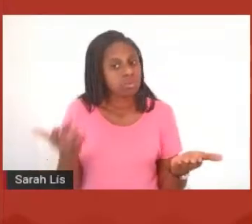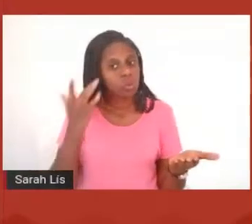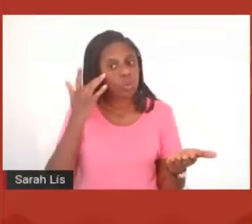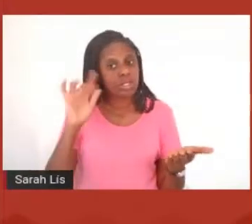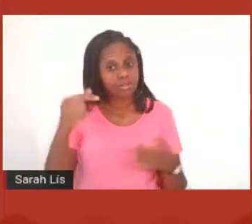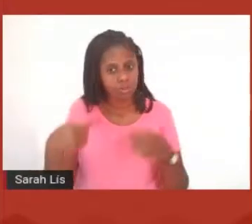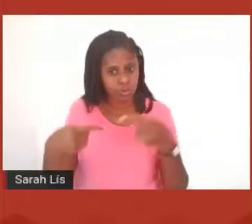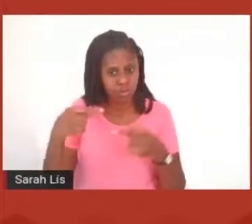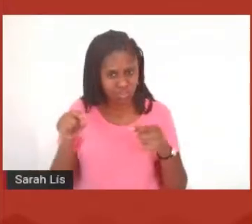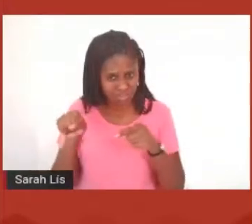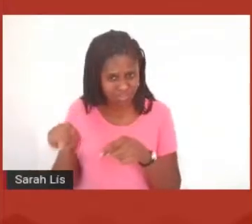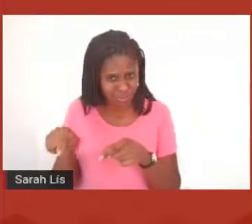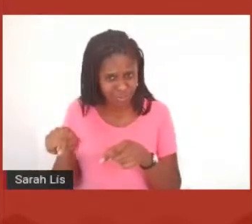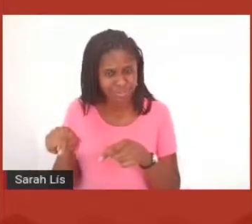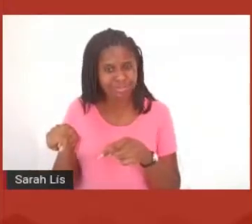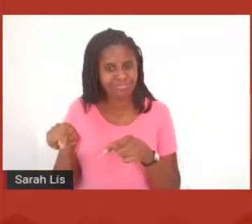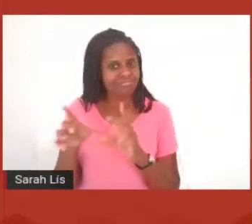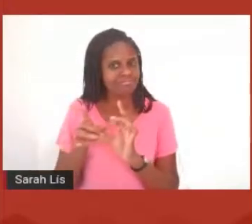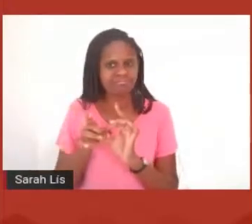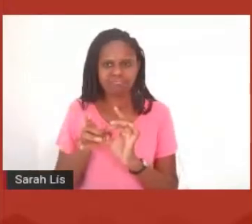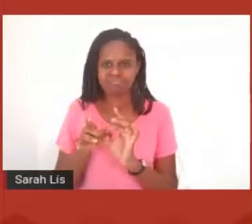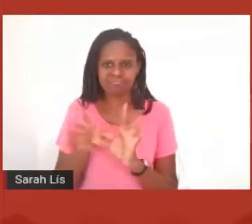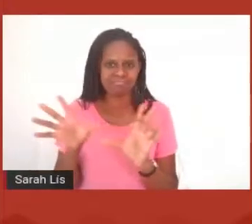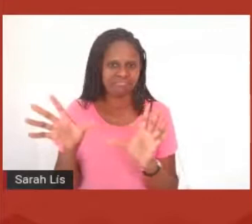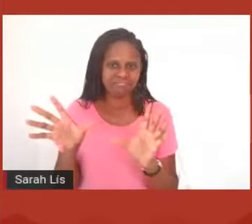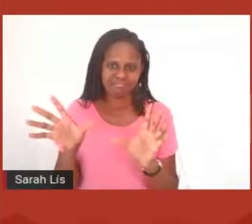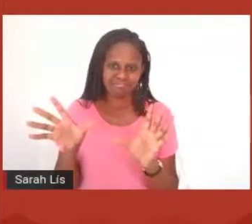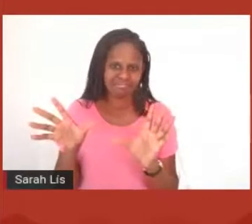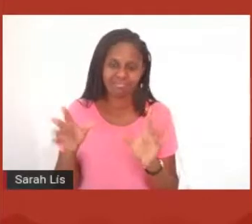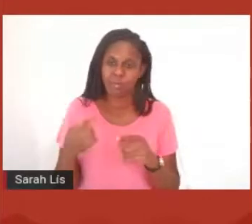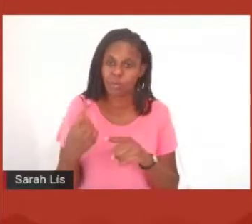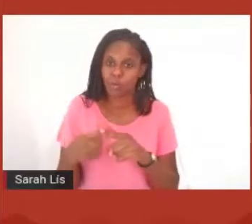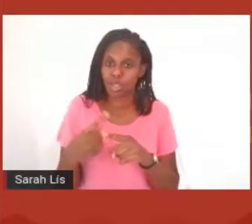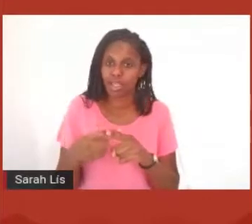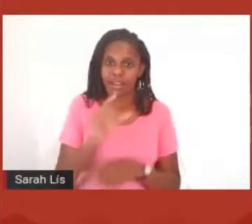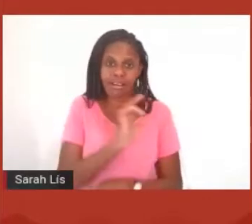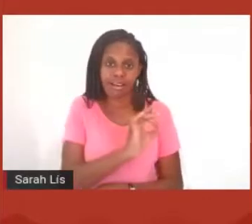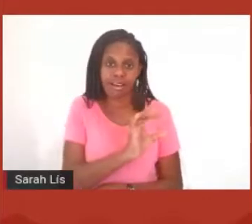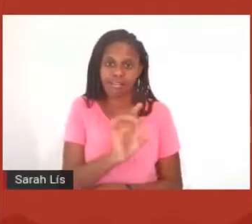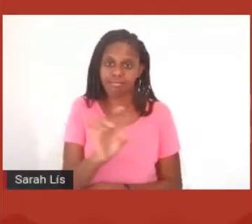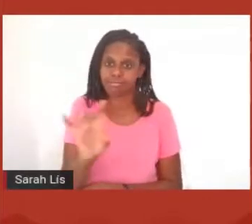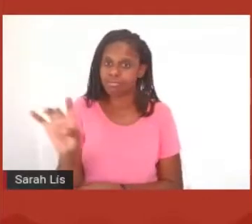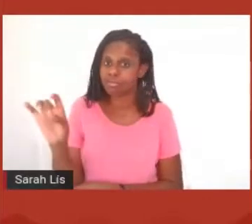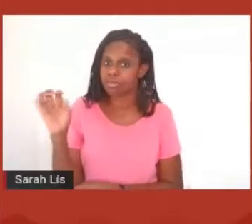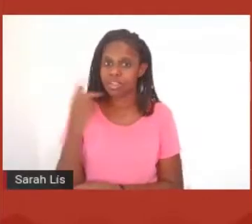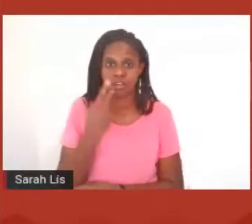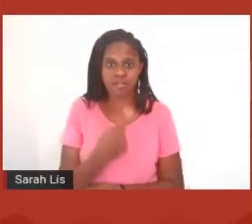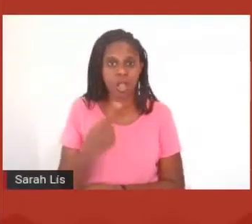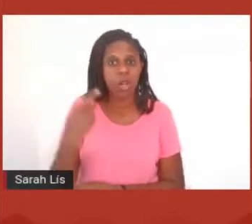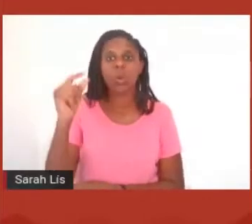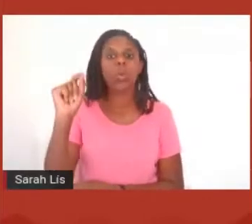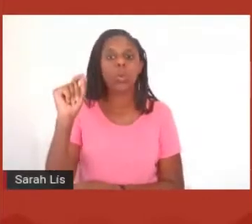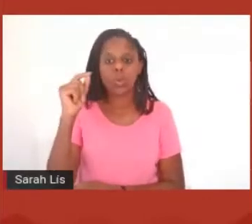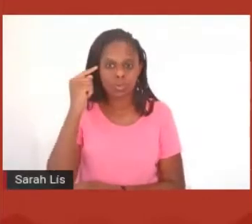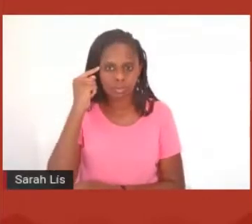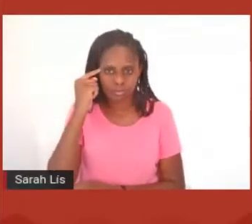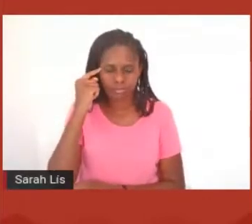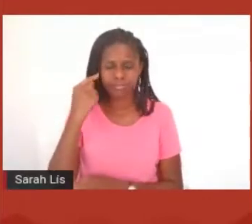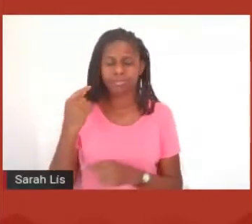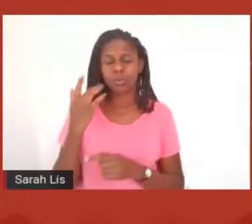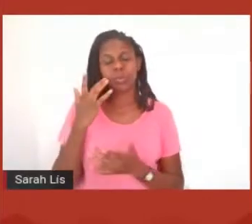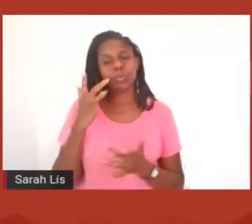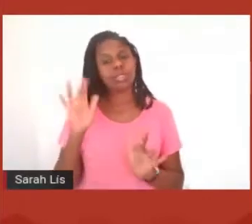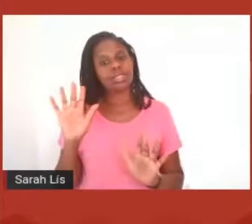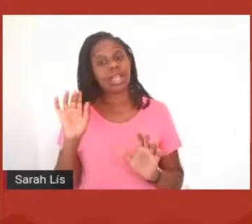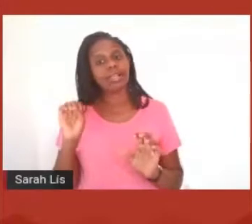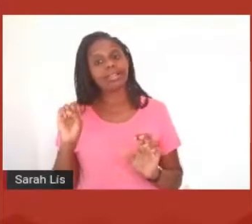assim, está aí aberto, pessoal, porque para cada um falar o que achar, eu não sei se a gente deveria,